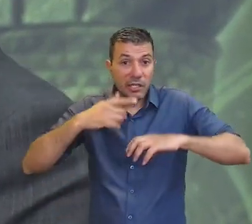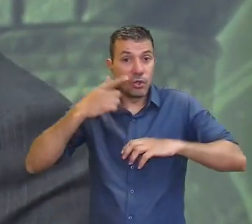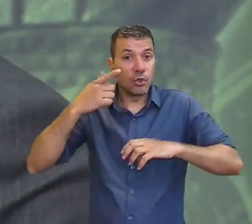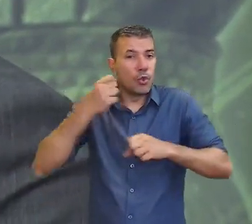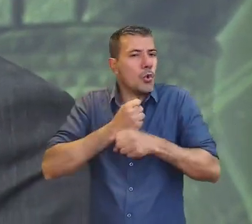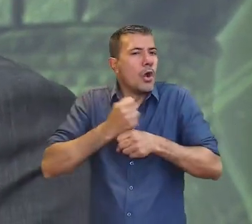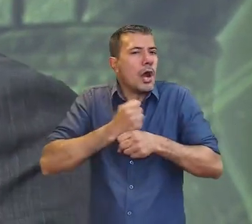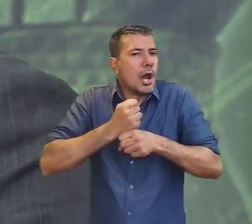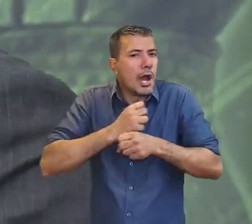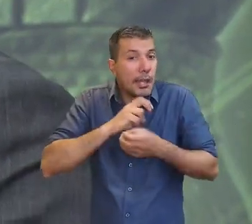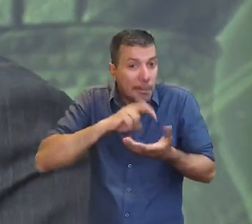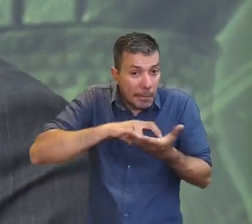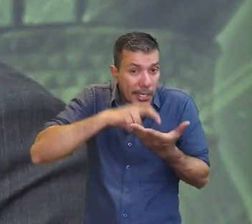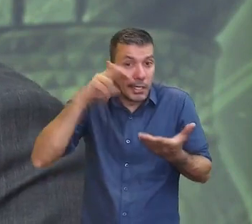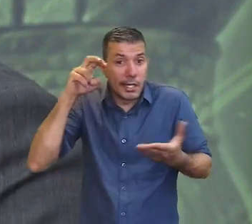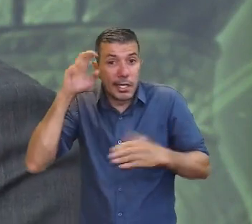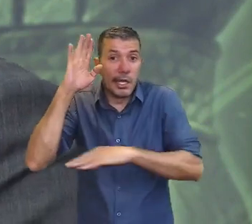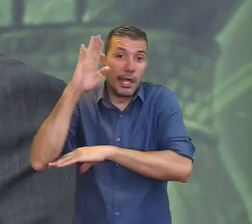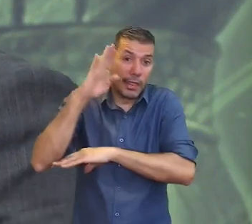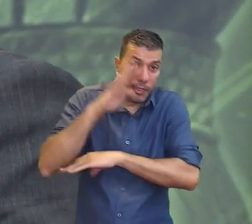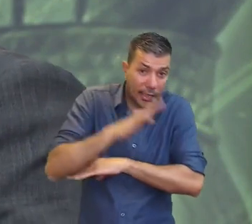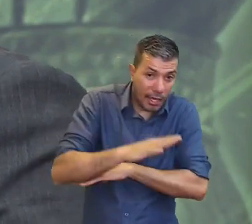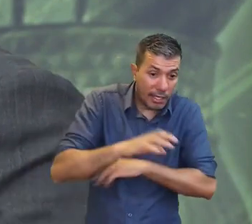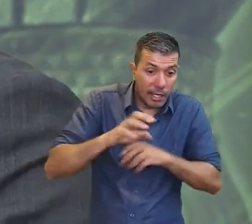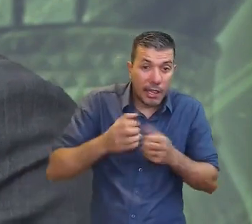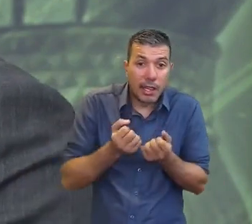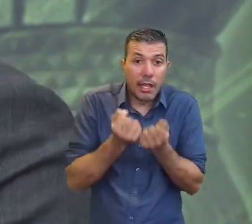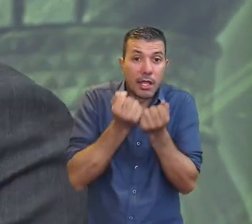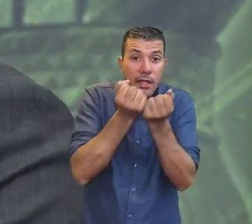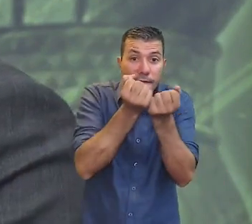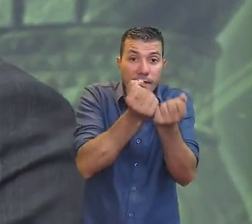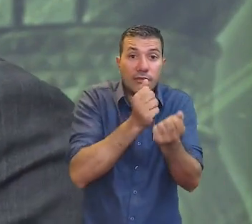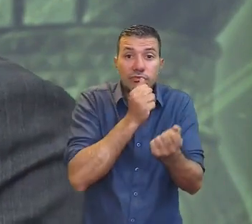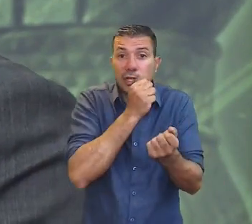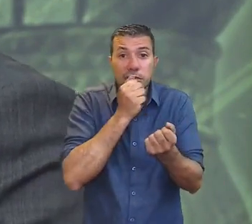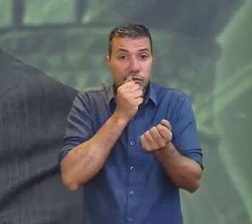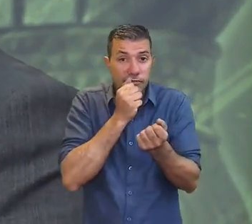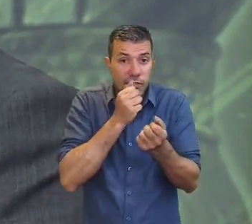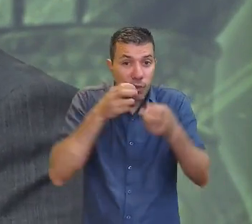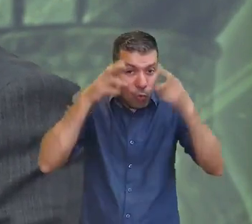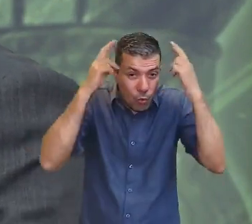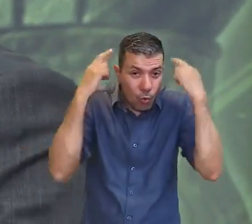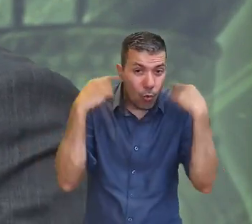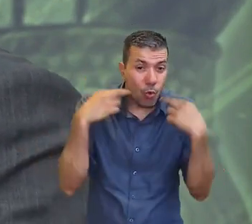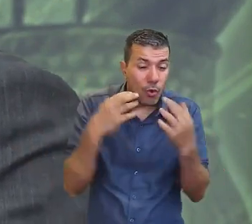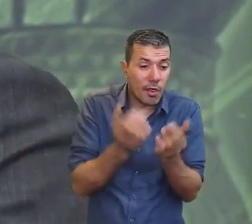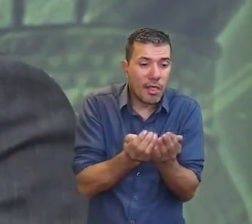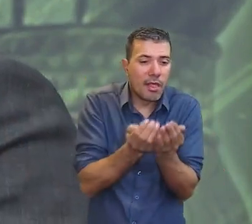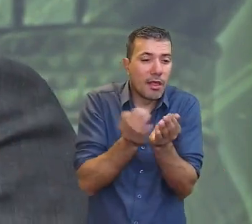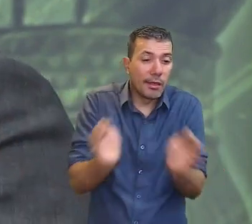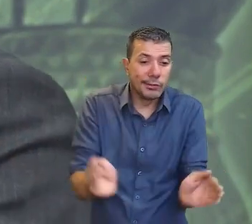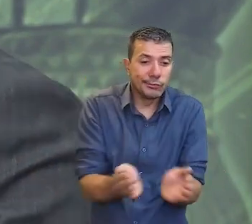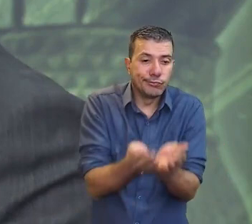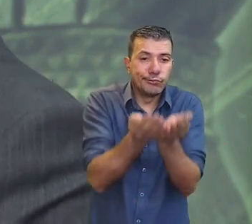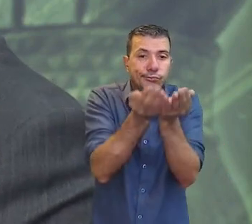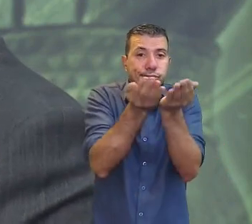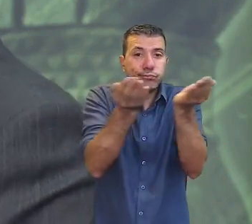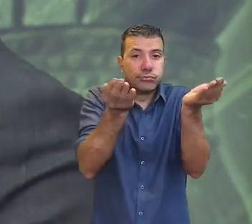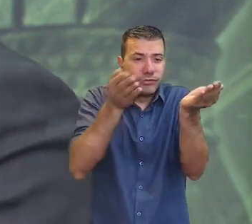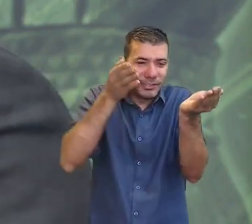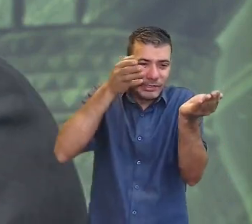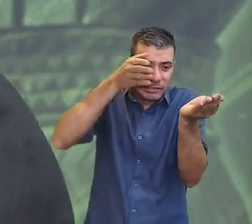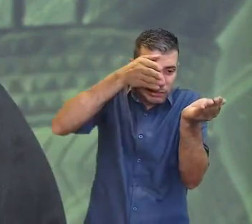pela manhã, ia pela tarde, levava o sacrifício, o cordeiro era sacrificado ali pela